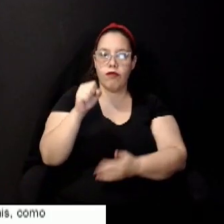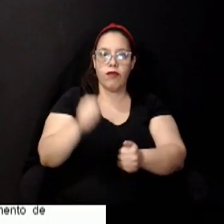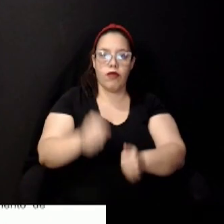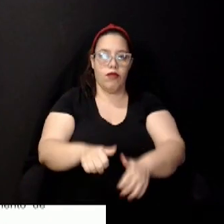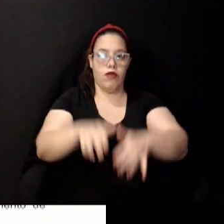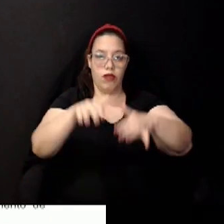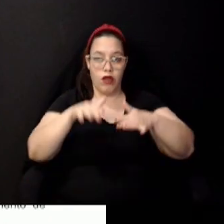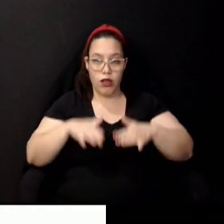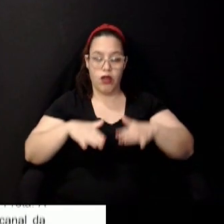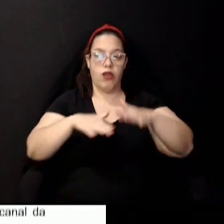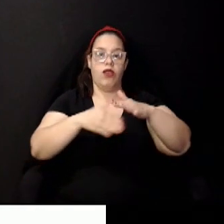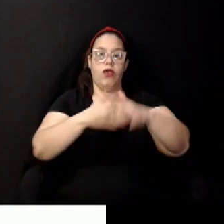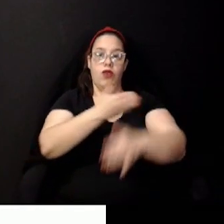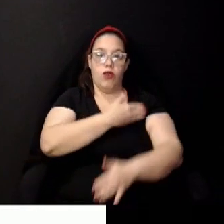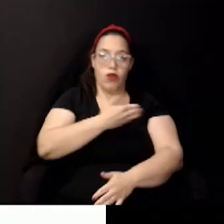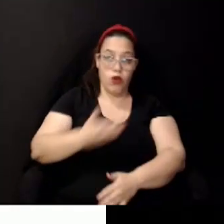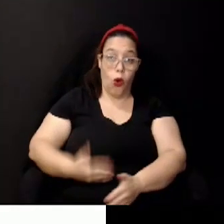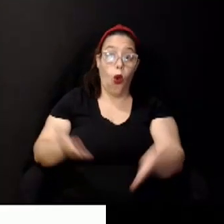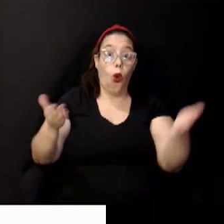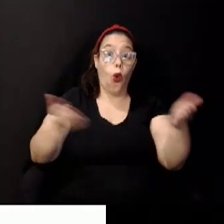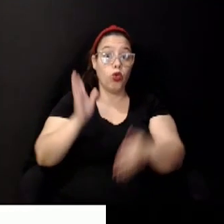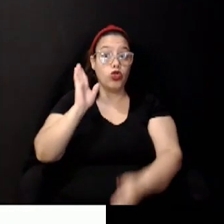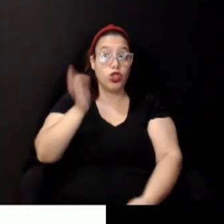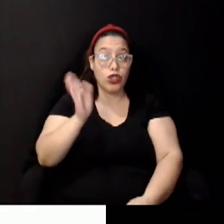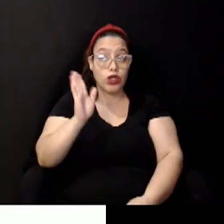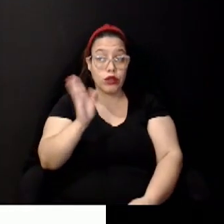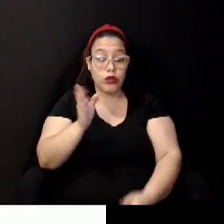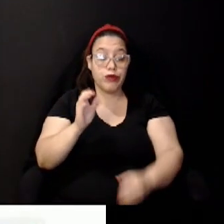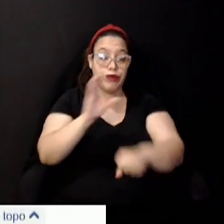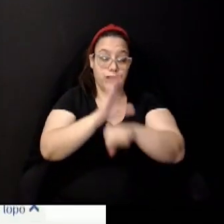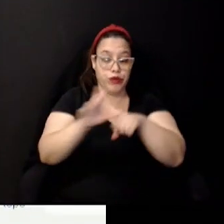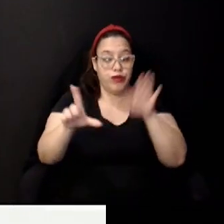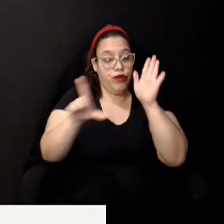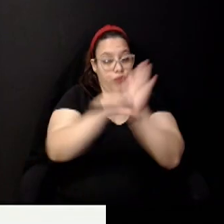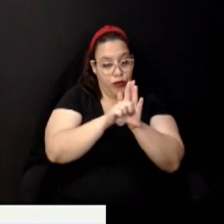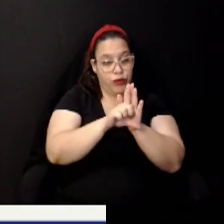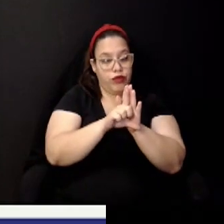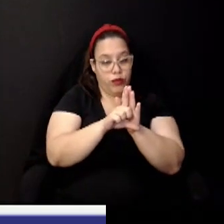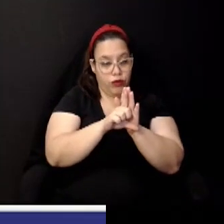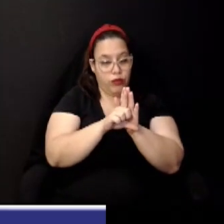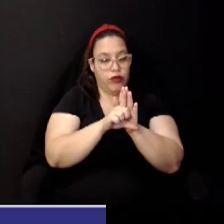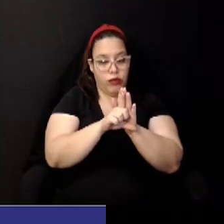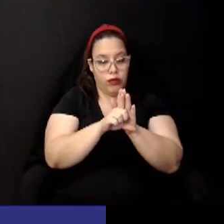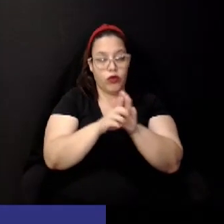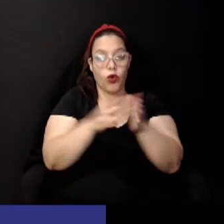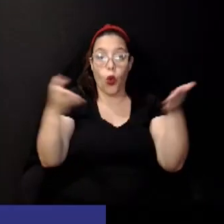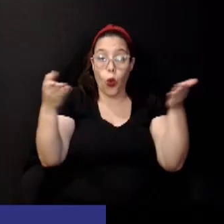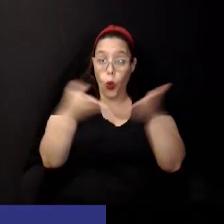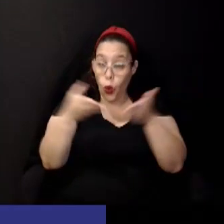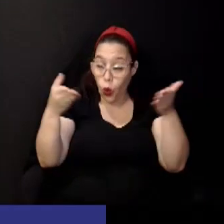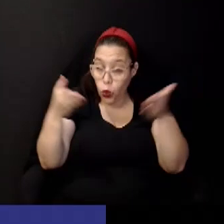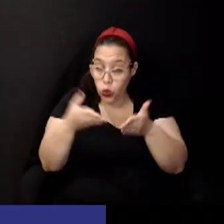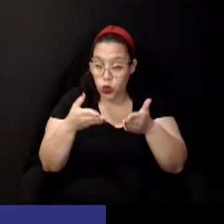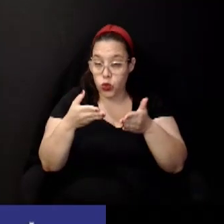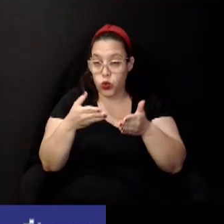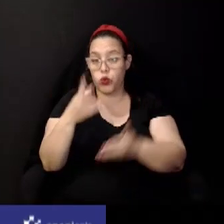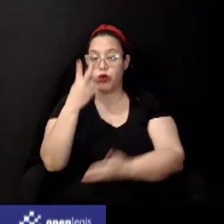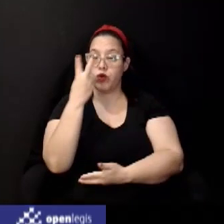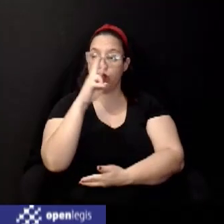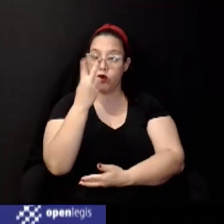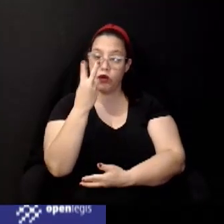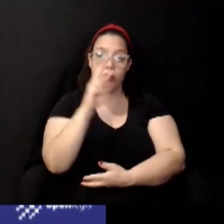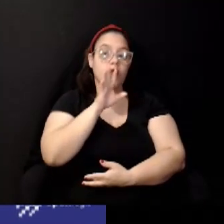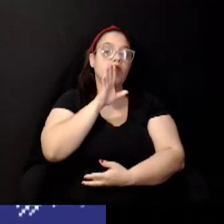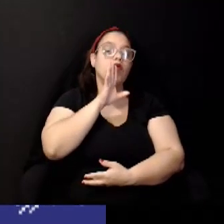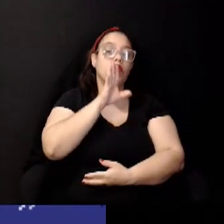porque é hoje, hein? Daqui a pouco, a Comissão de Constituição e Legalidade realiza hoje, às 2 horas da tarde, uma